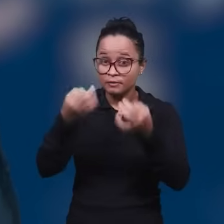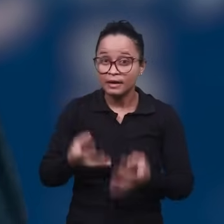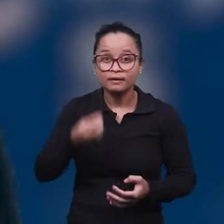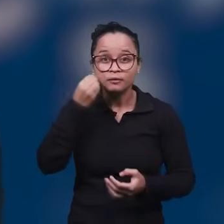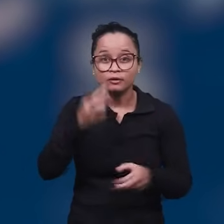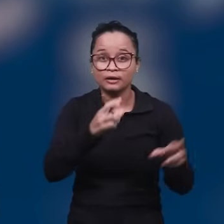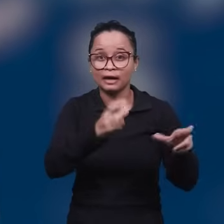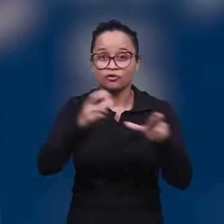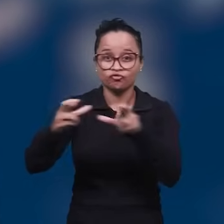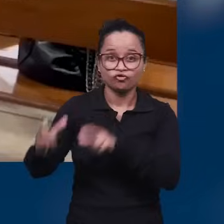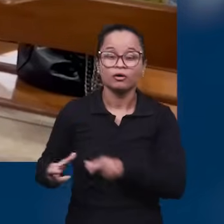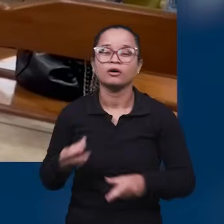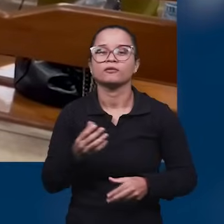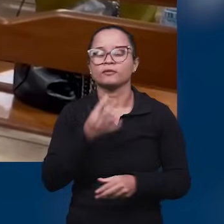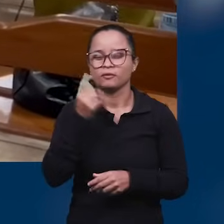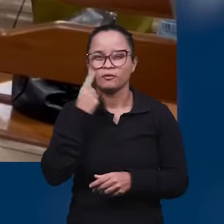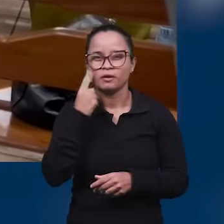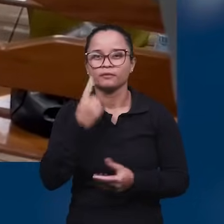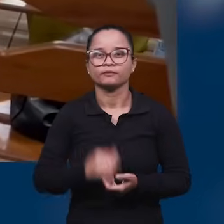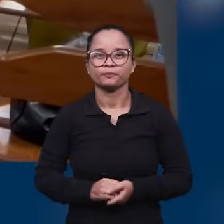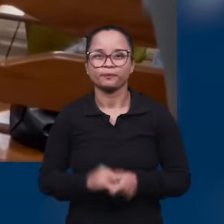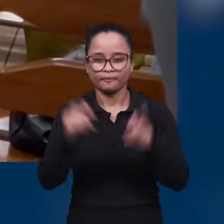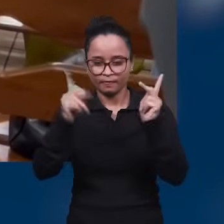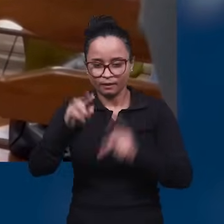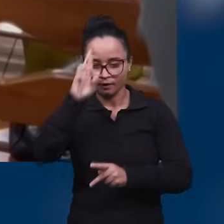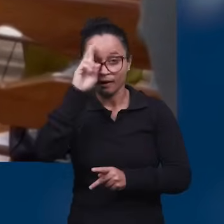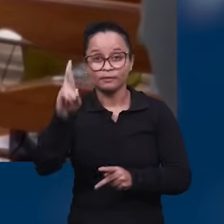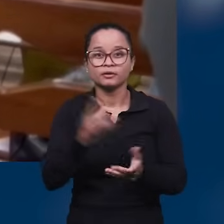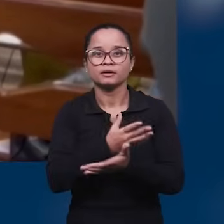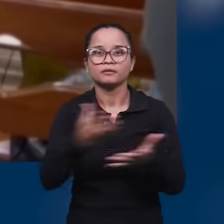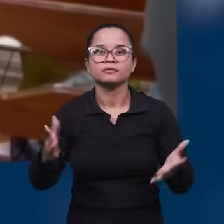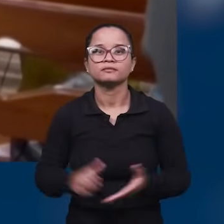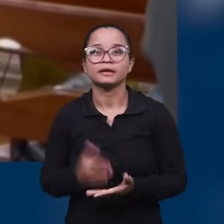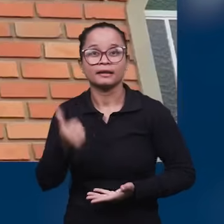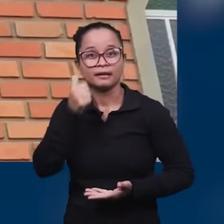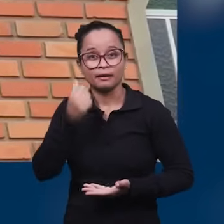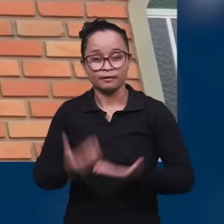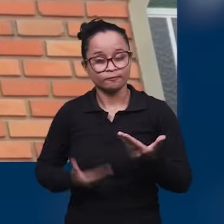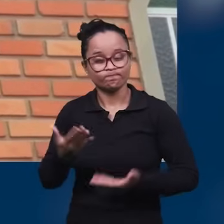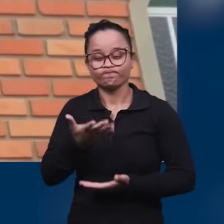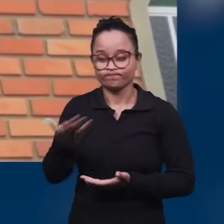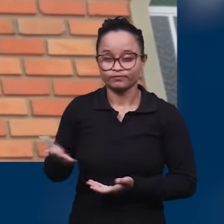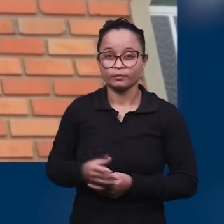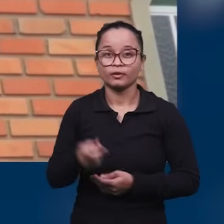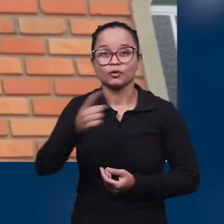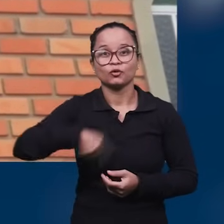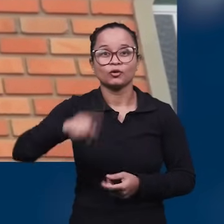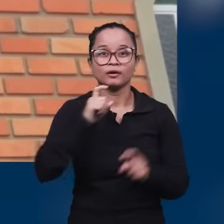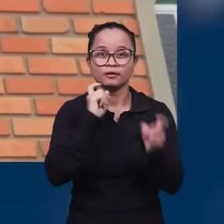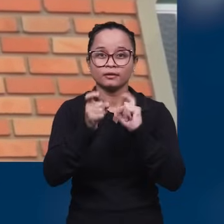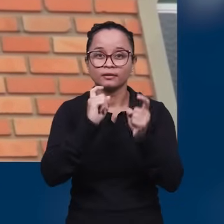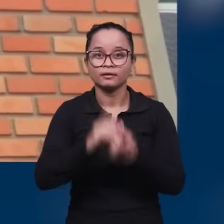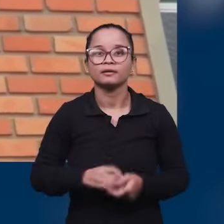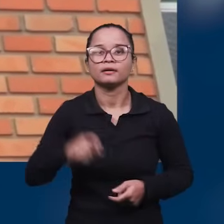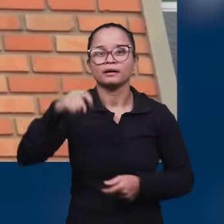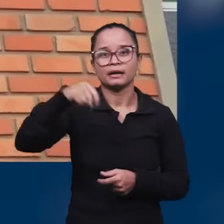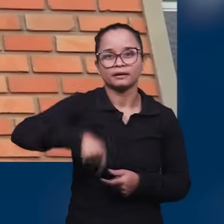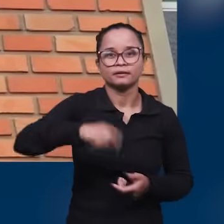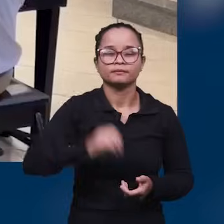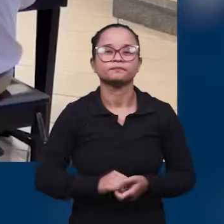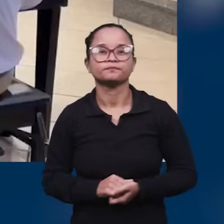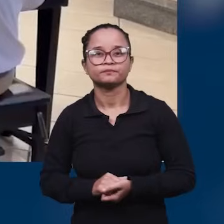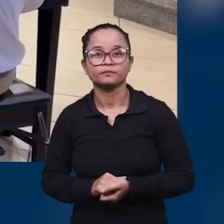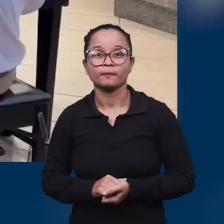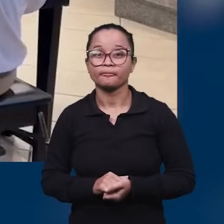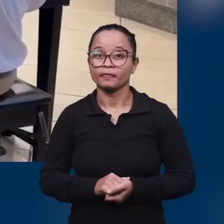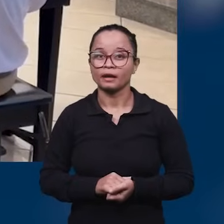região. Confira tudo agora. A paz do Senhor Jesus, irmã Deise. Estamos aqui reunidos aqui na igreja da Marise Barros,